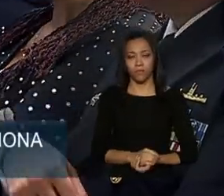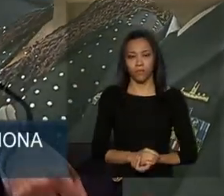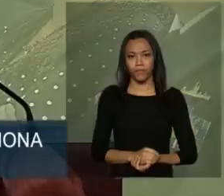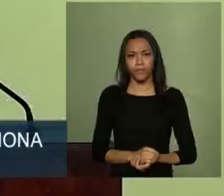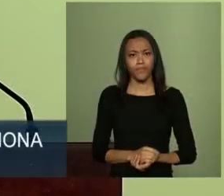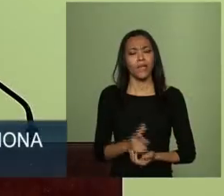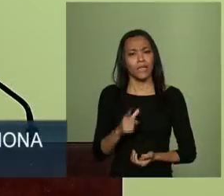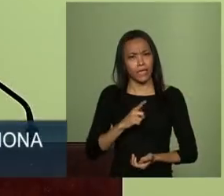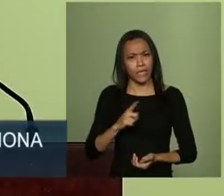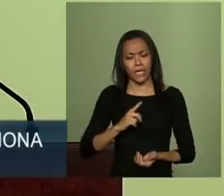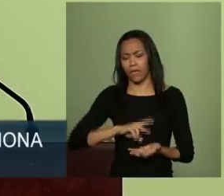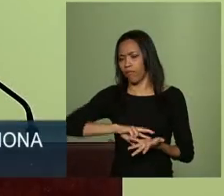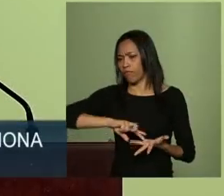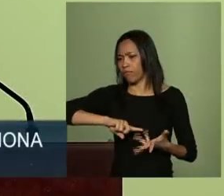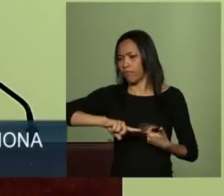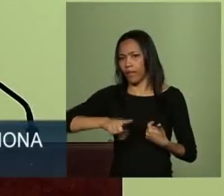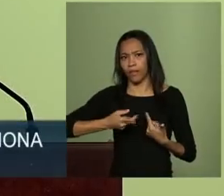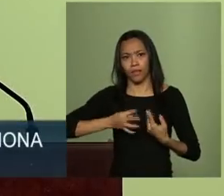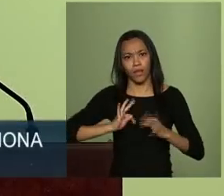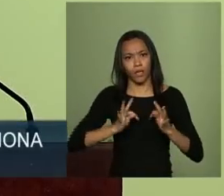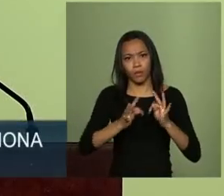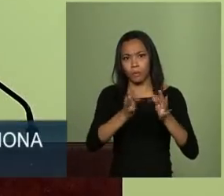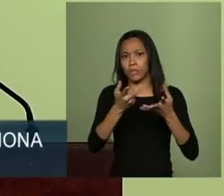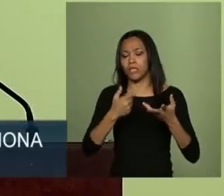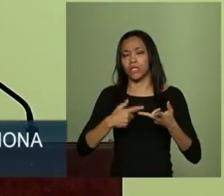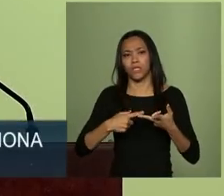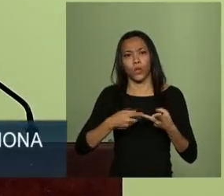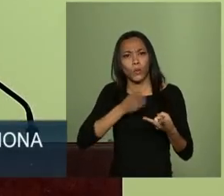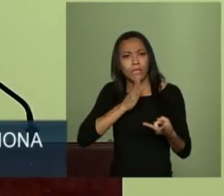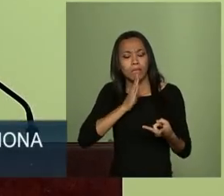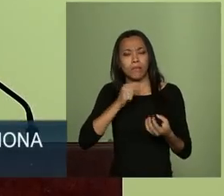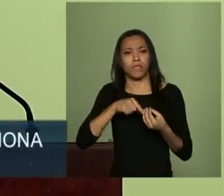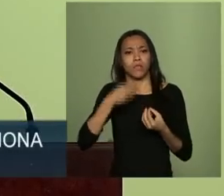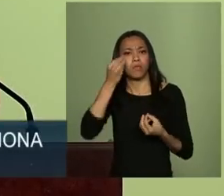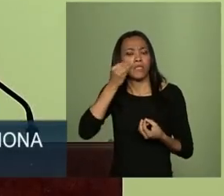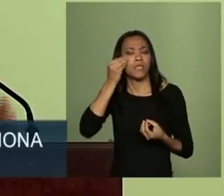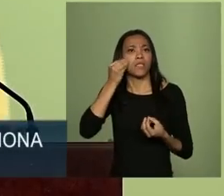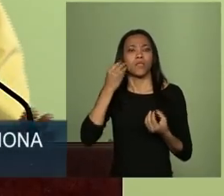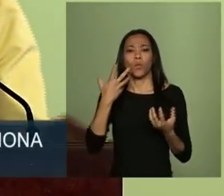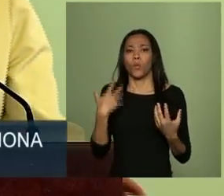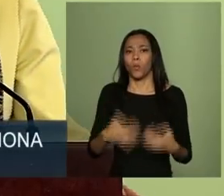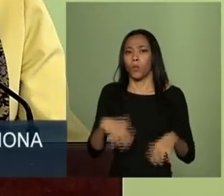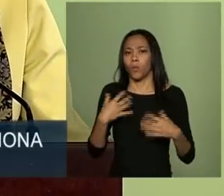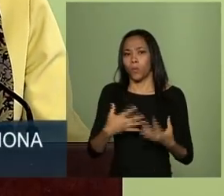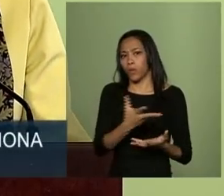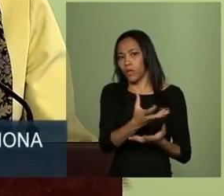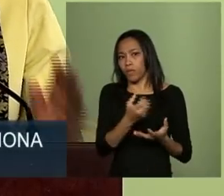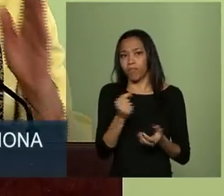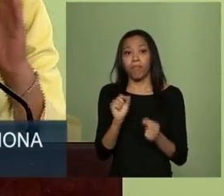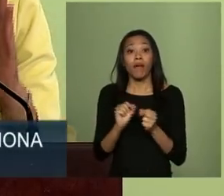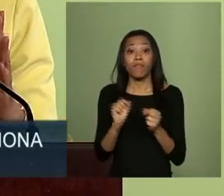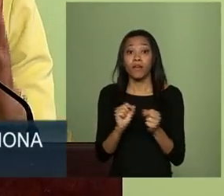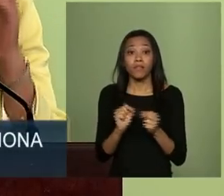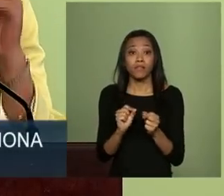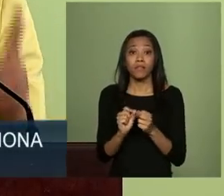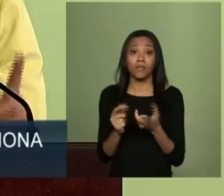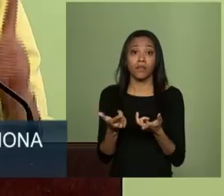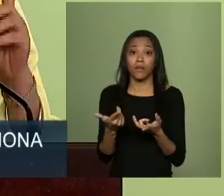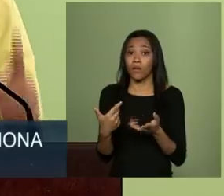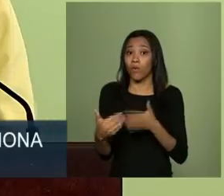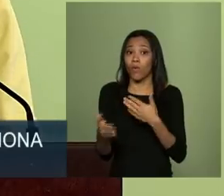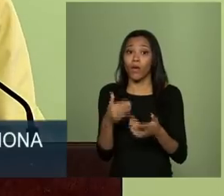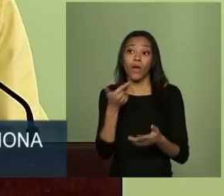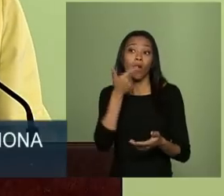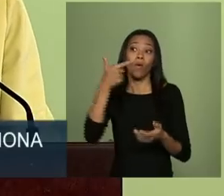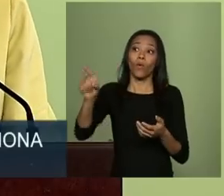Tem tanta tecnologia neste conhecimento como na produção de qualquer tecnologia, a